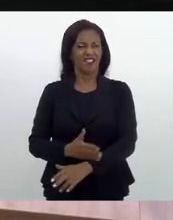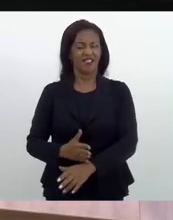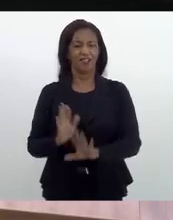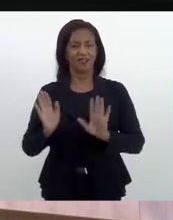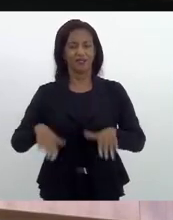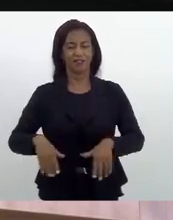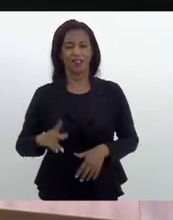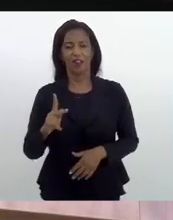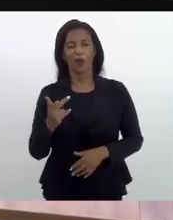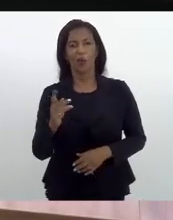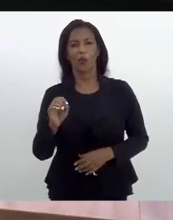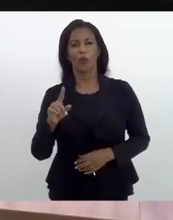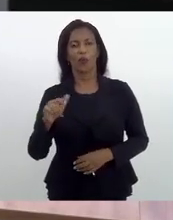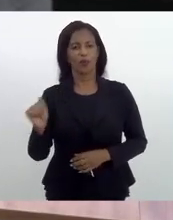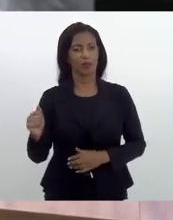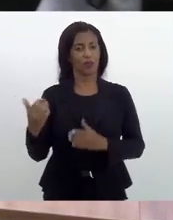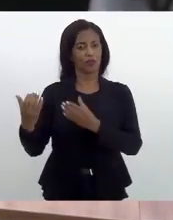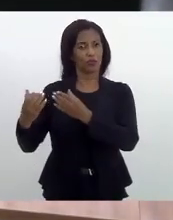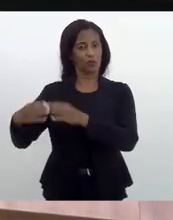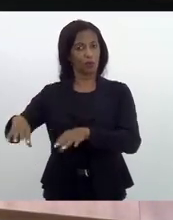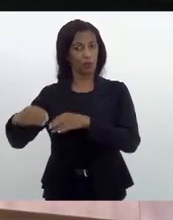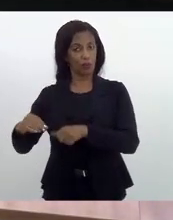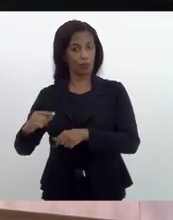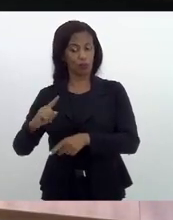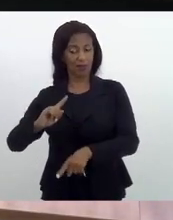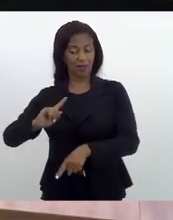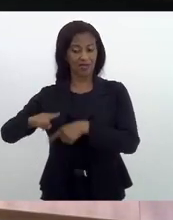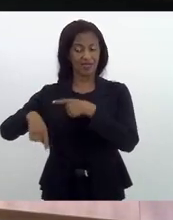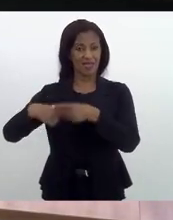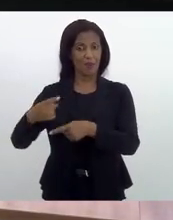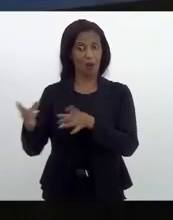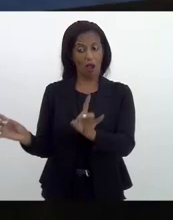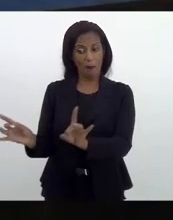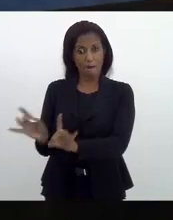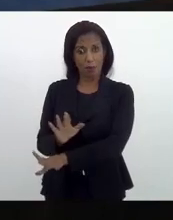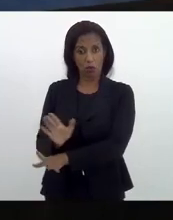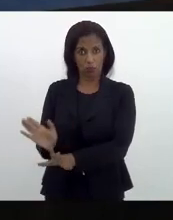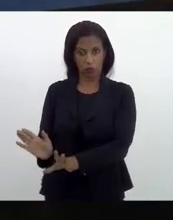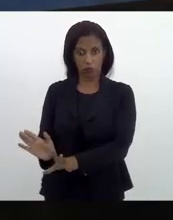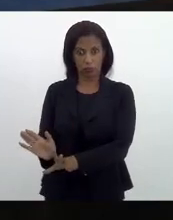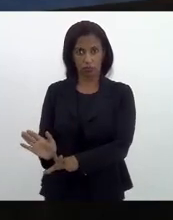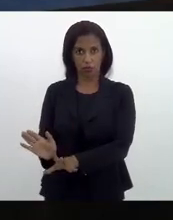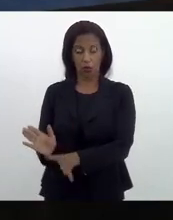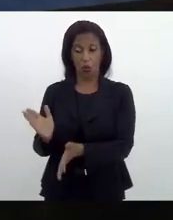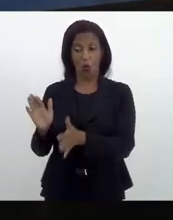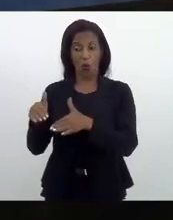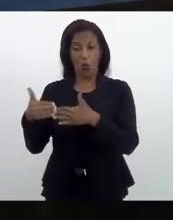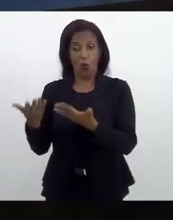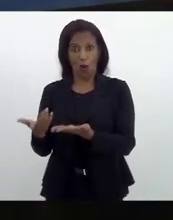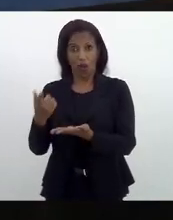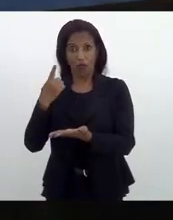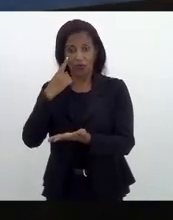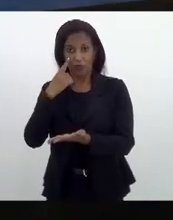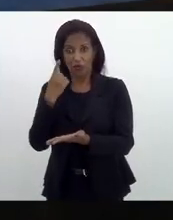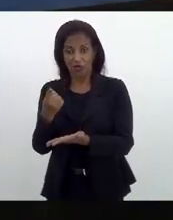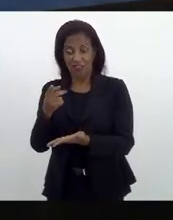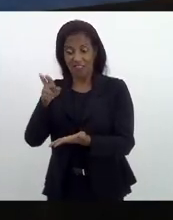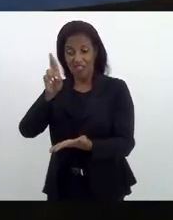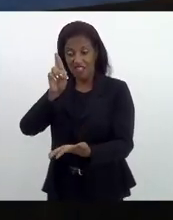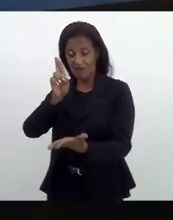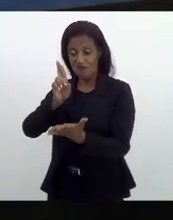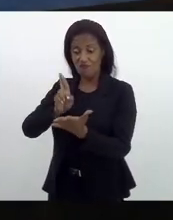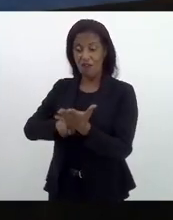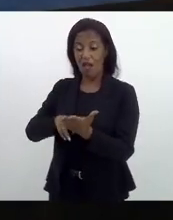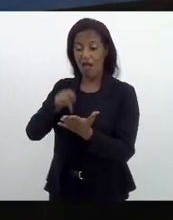A homologação do concurso, ela se dá após a conclusão do concurso, quando você homologa o resultado